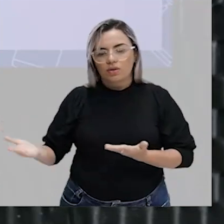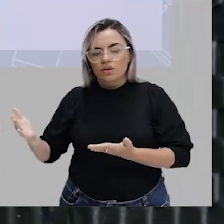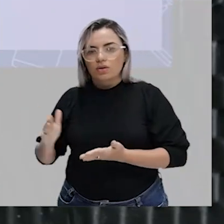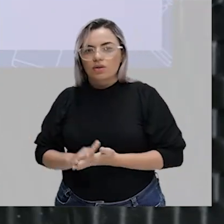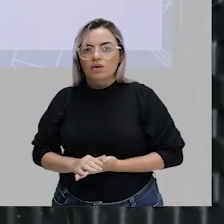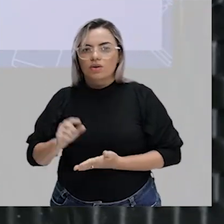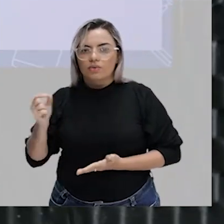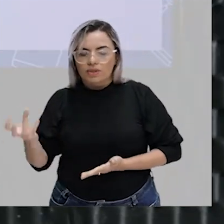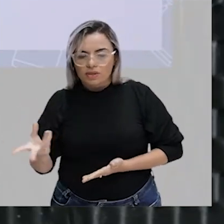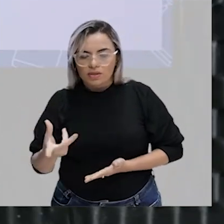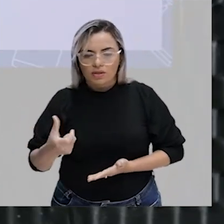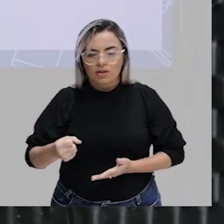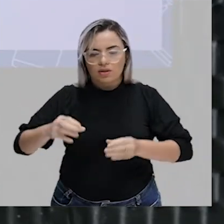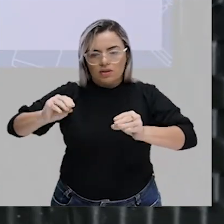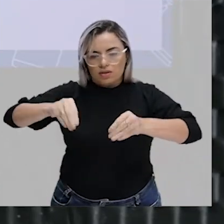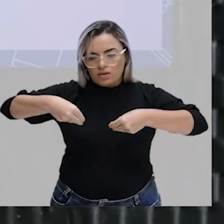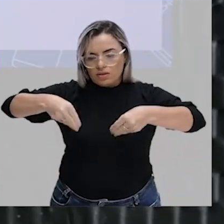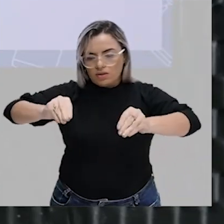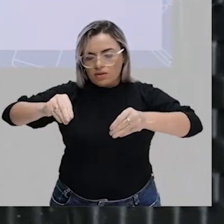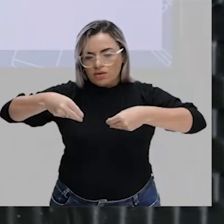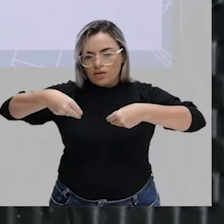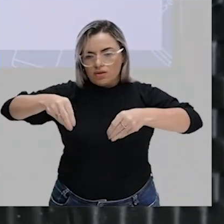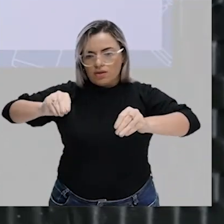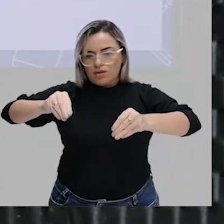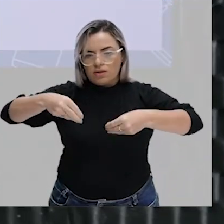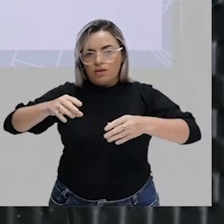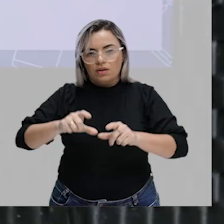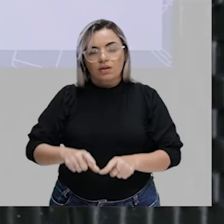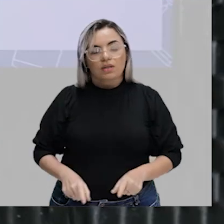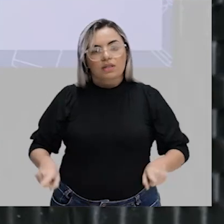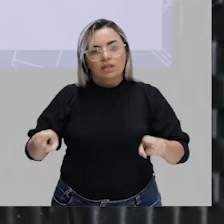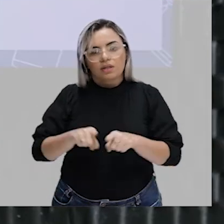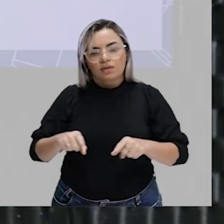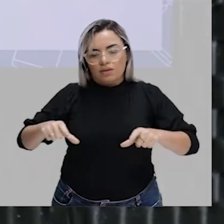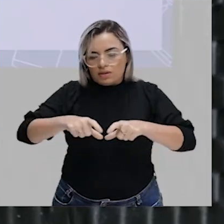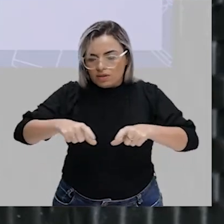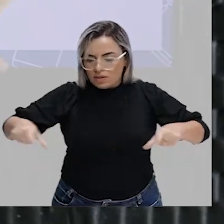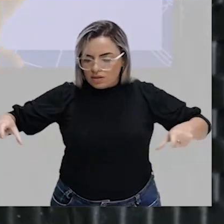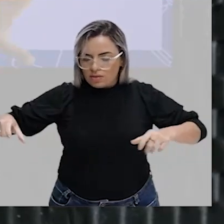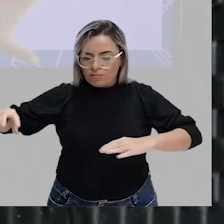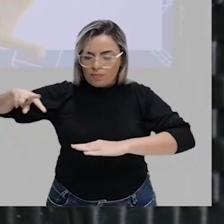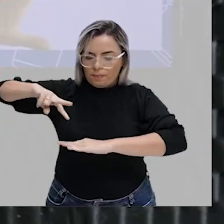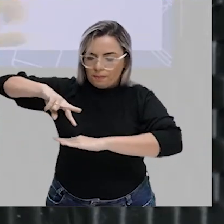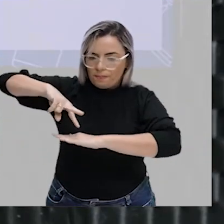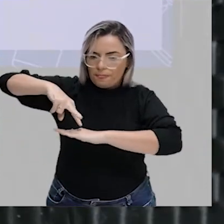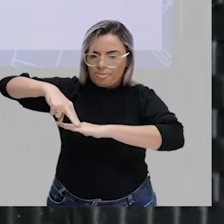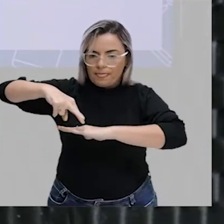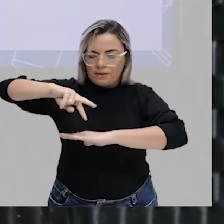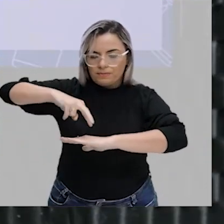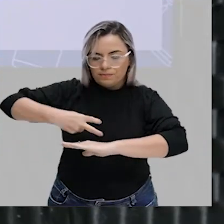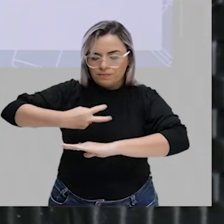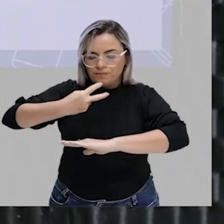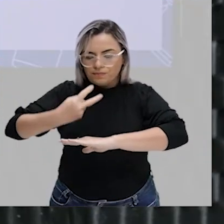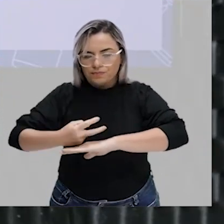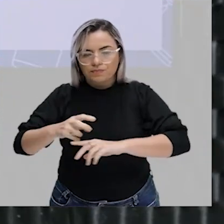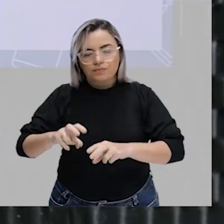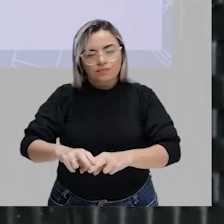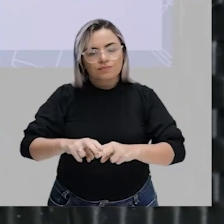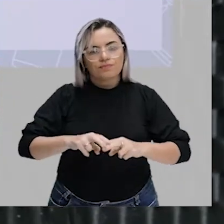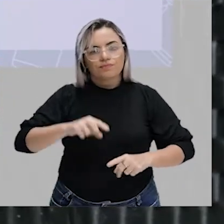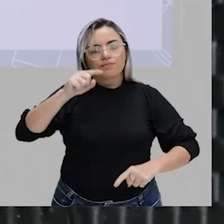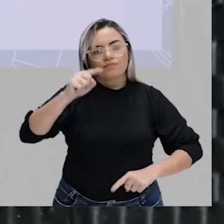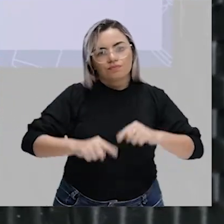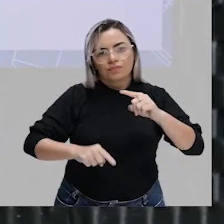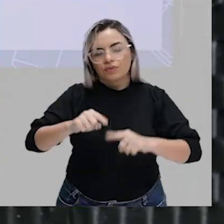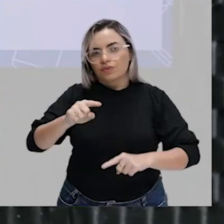a flexibilidade, o equilíbrio, a trave de equilíbrio. Talvez por isso seja um aparelho exclusivamente feminino,